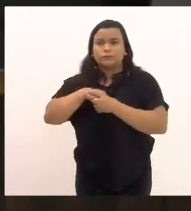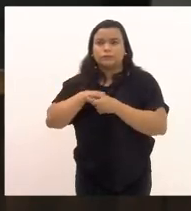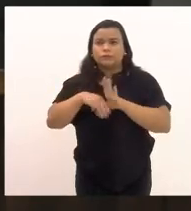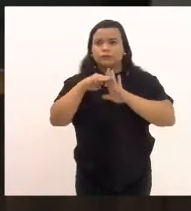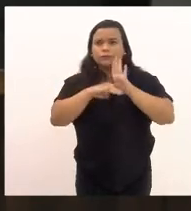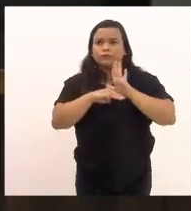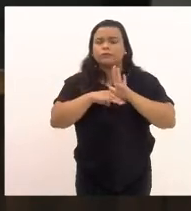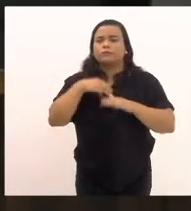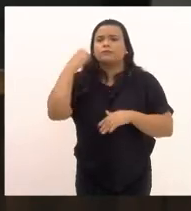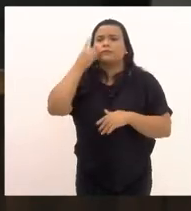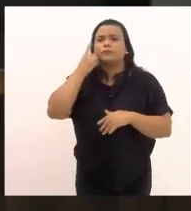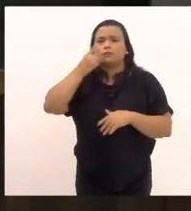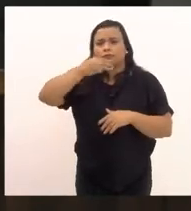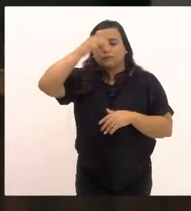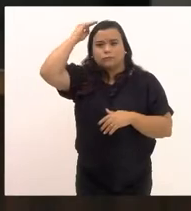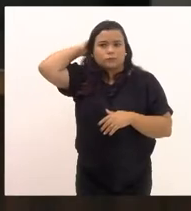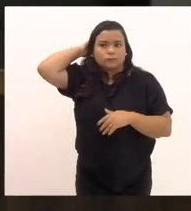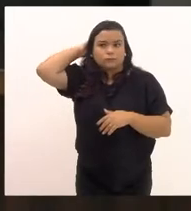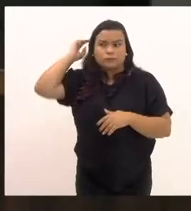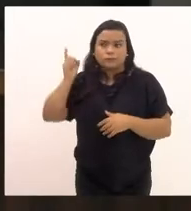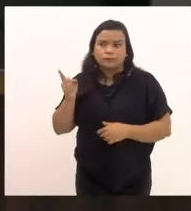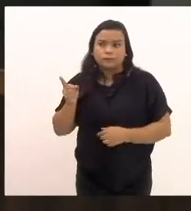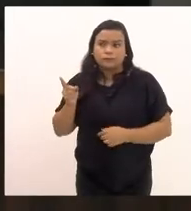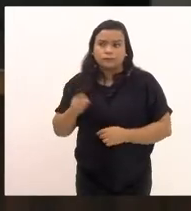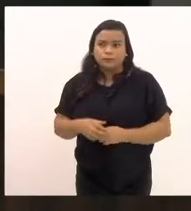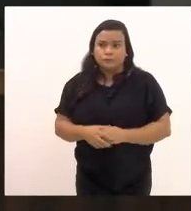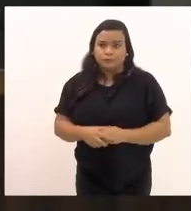Deputado Márcio Pacheco.